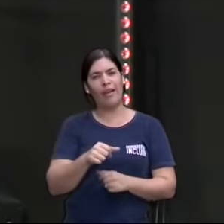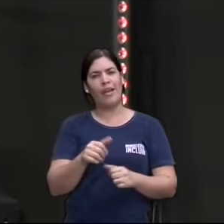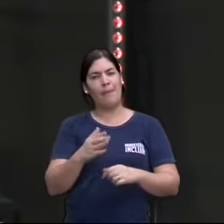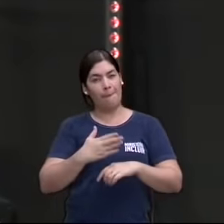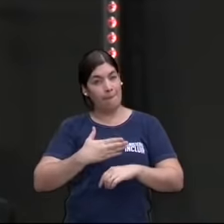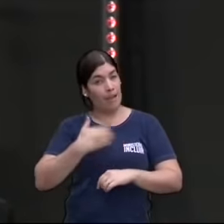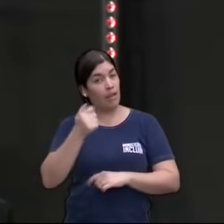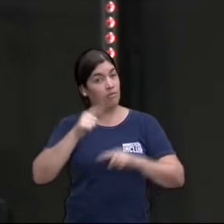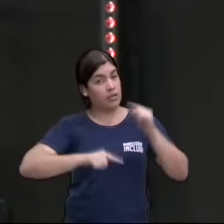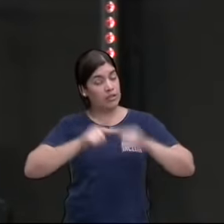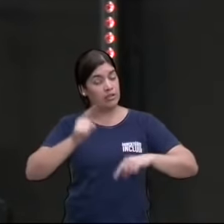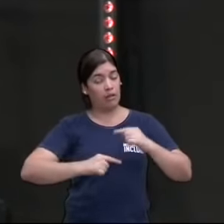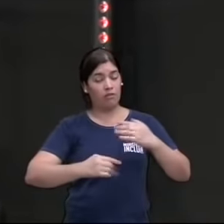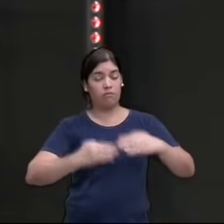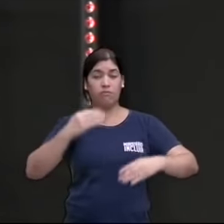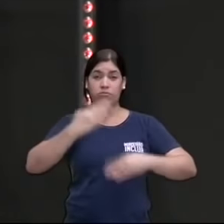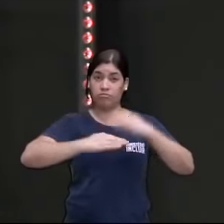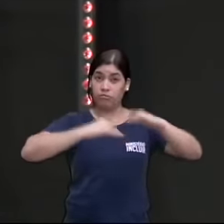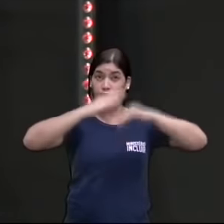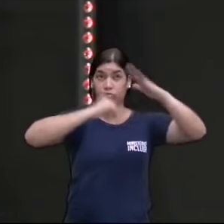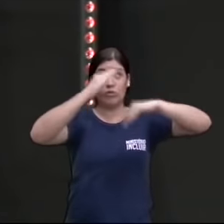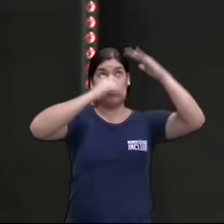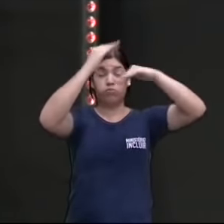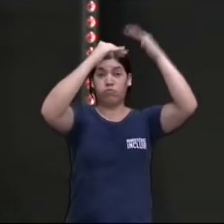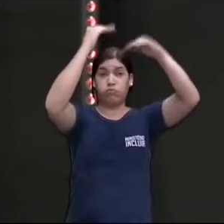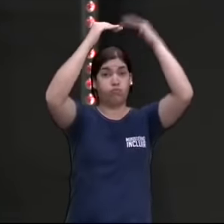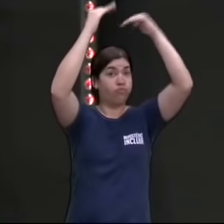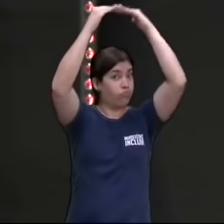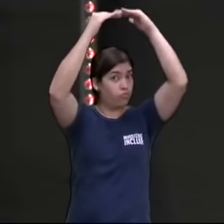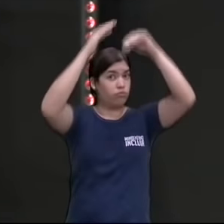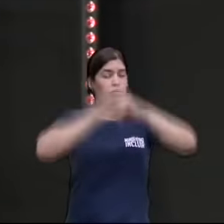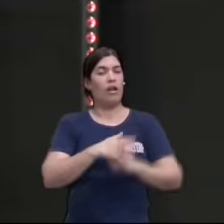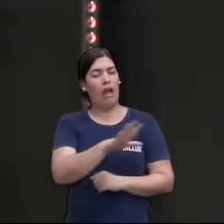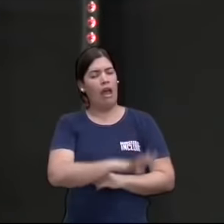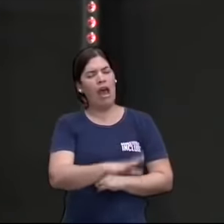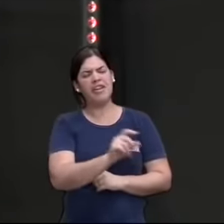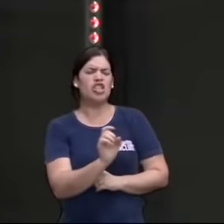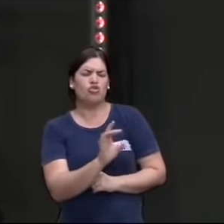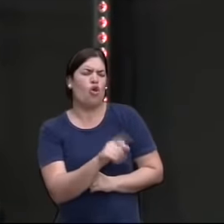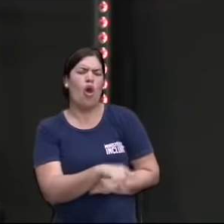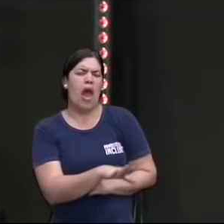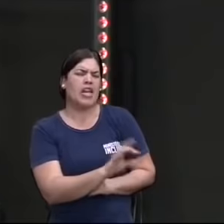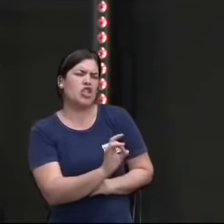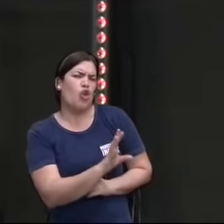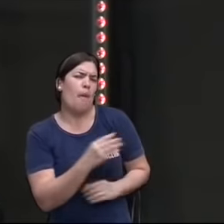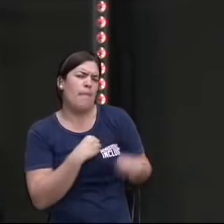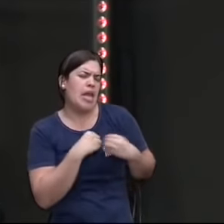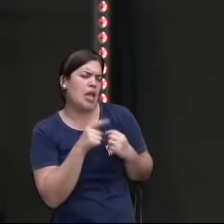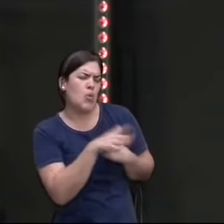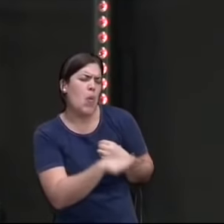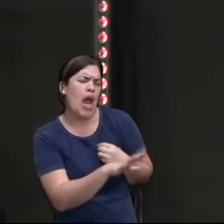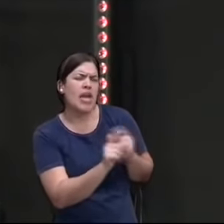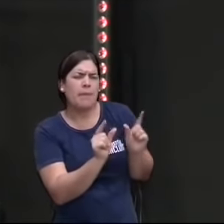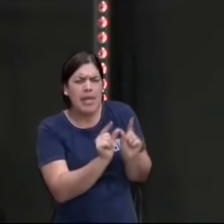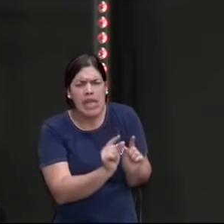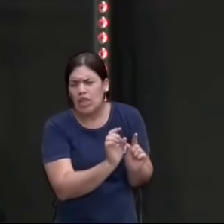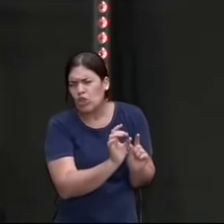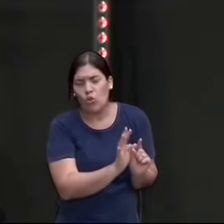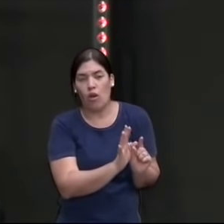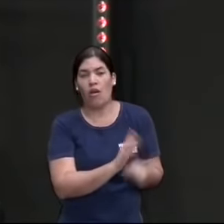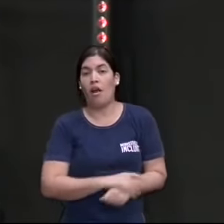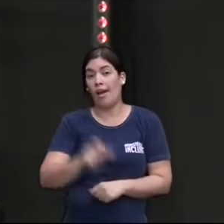Aí você continua pecando, aquela área, aquela que você falou, não é só isso que é meu pecado. Aí o diabo vem, manda